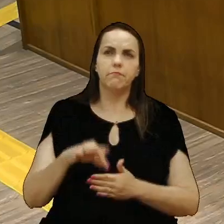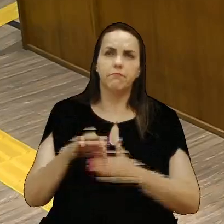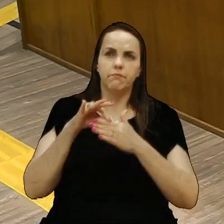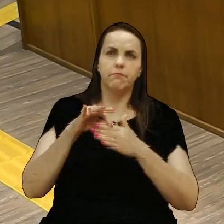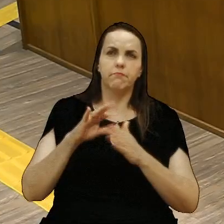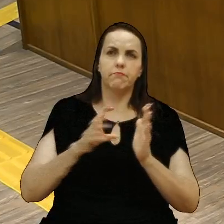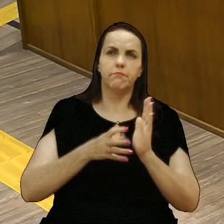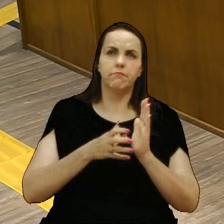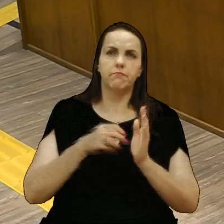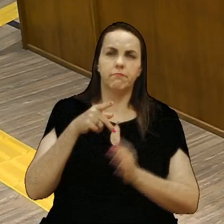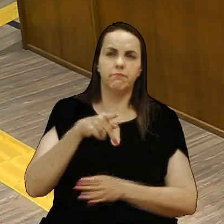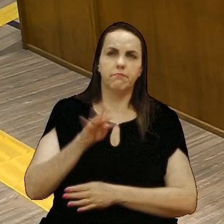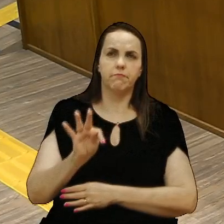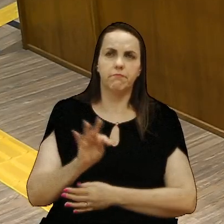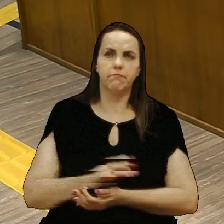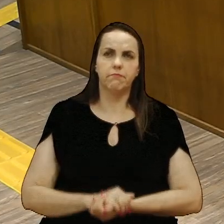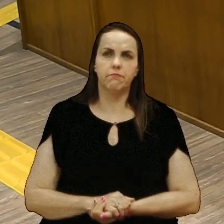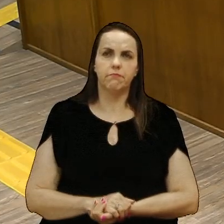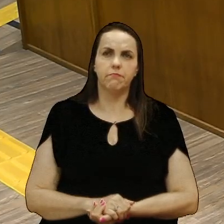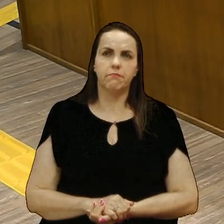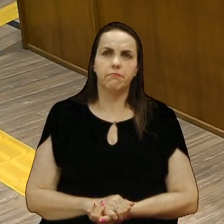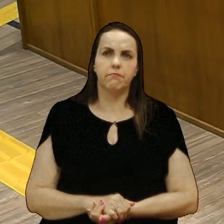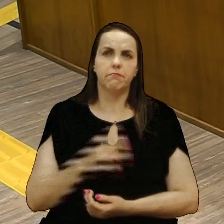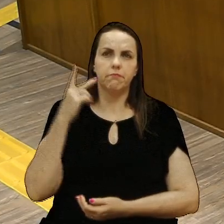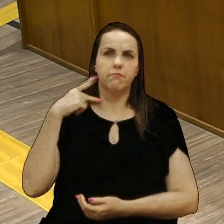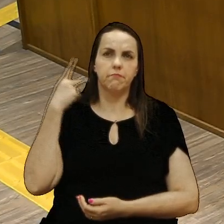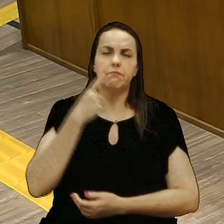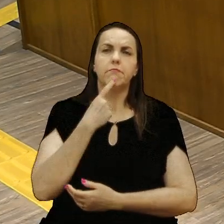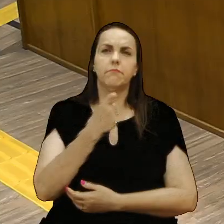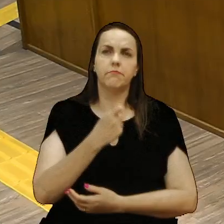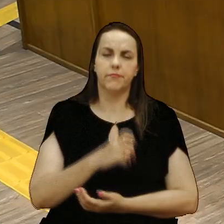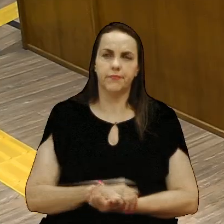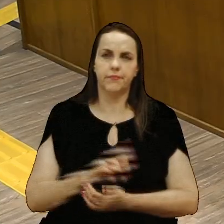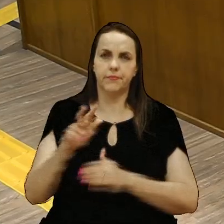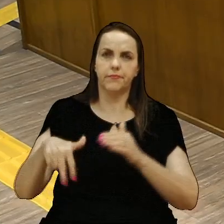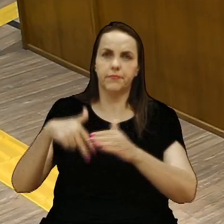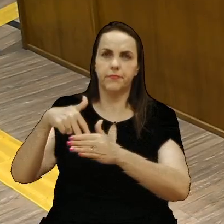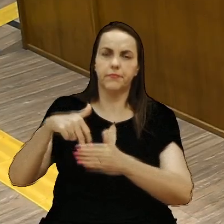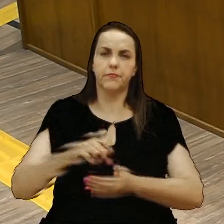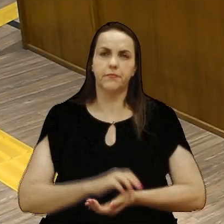Da bancada do PT, vereadora Rose Frigieri, da tribuna.